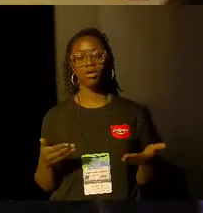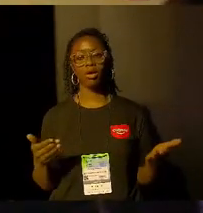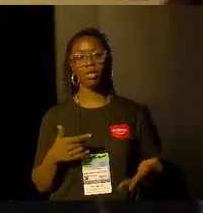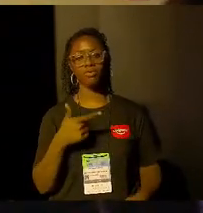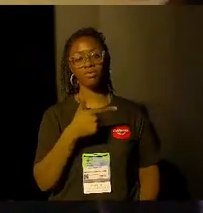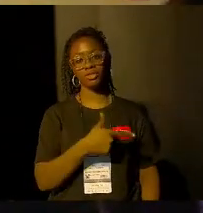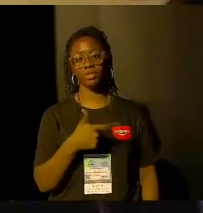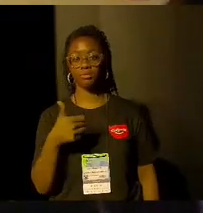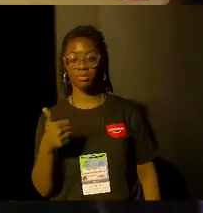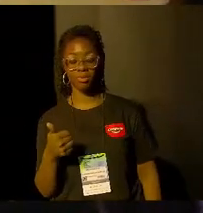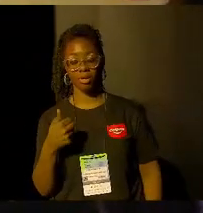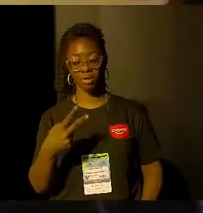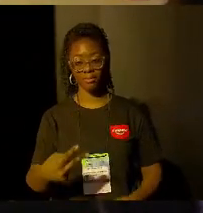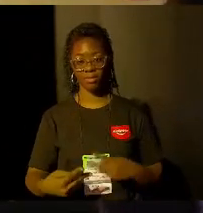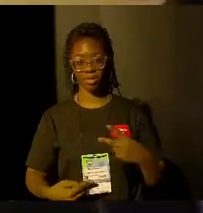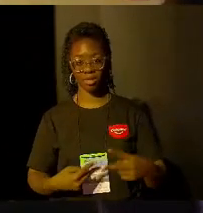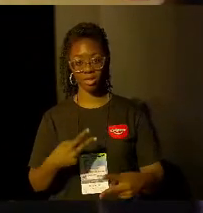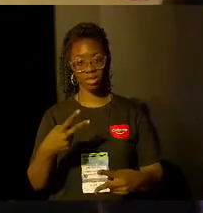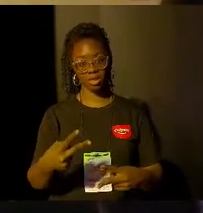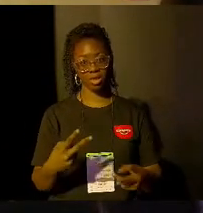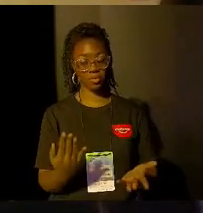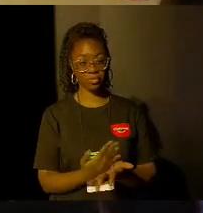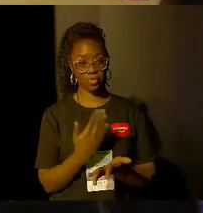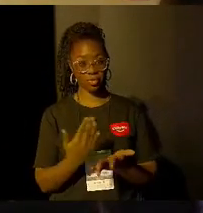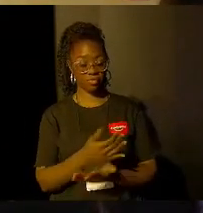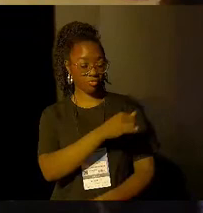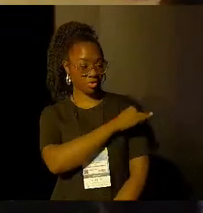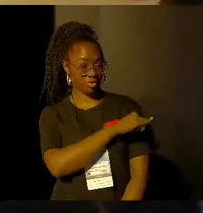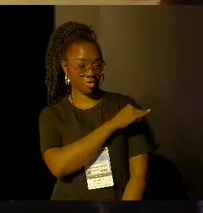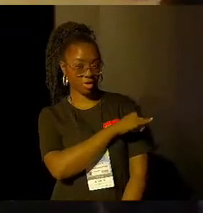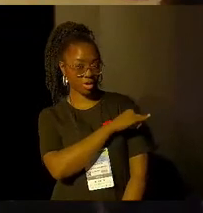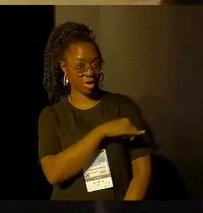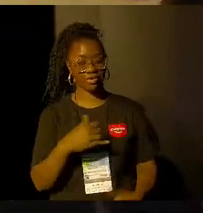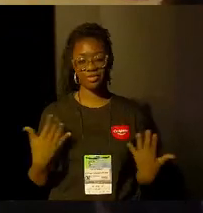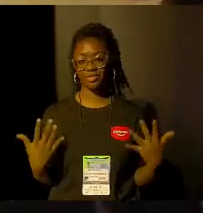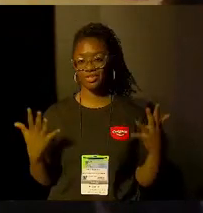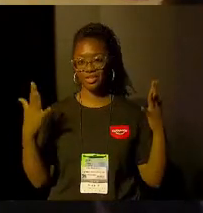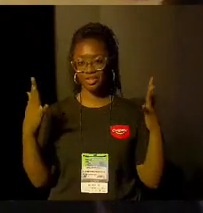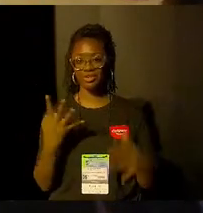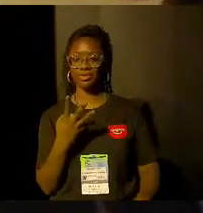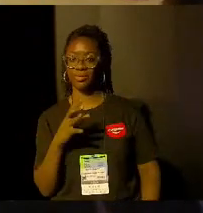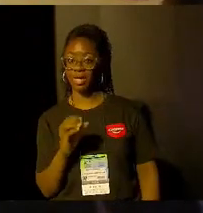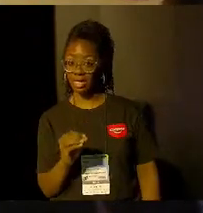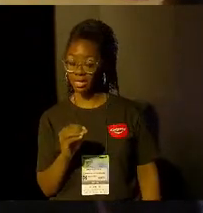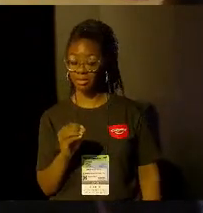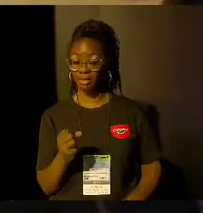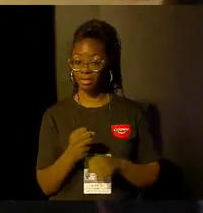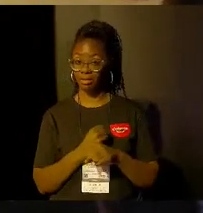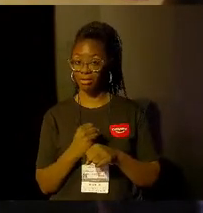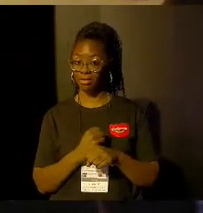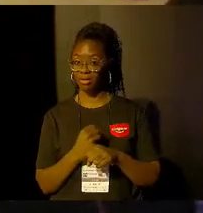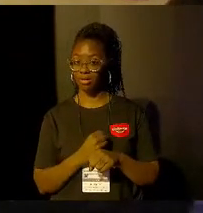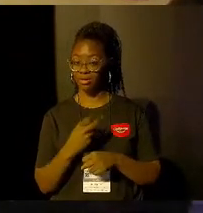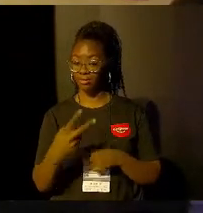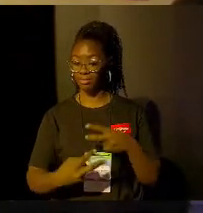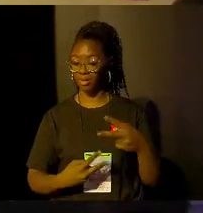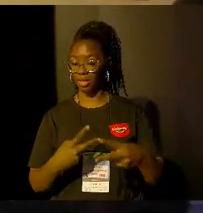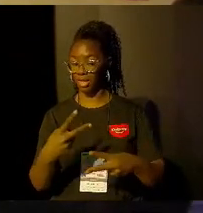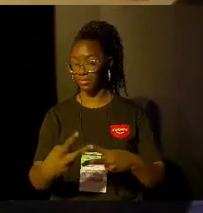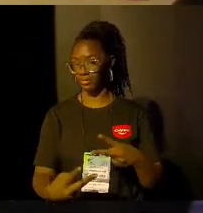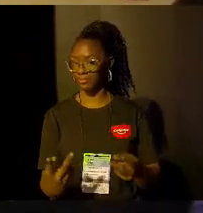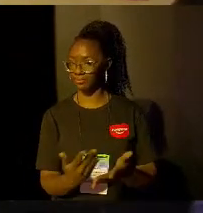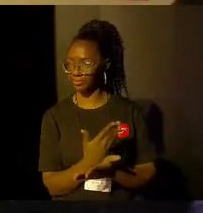edição da Bienal do Livro do Rio de Janeiro a edição que celebra os 40 anos da Bienal do Livro do Rio